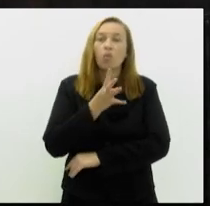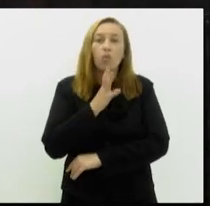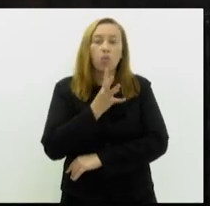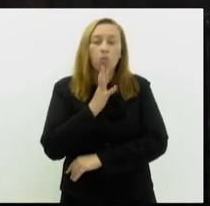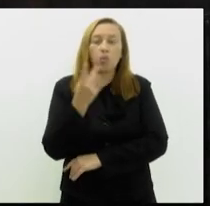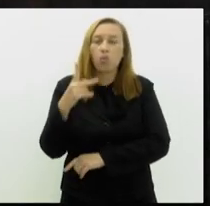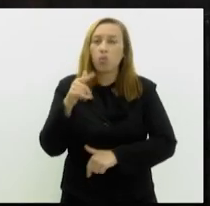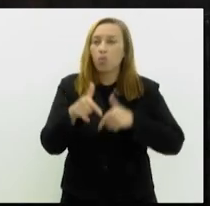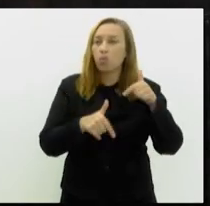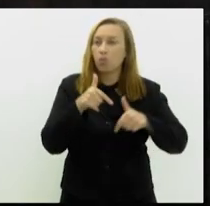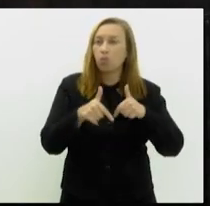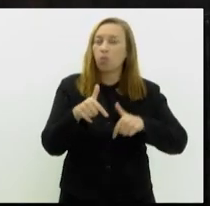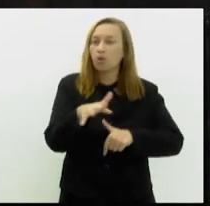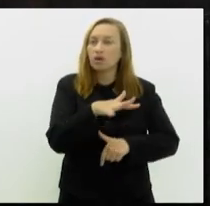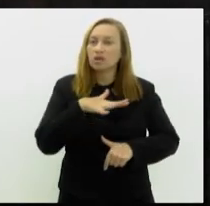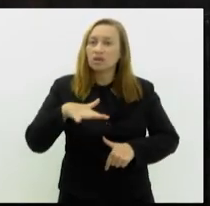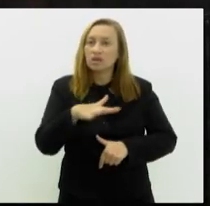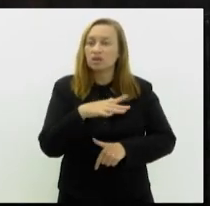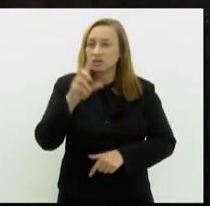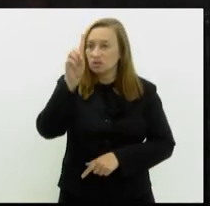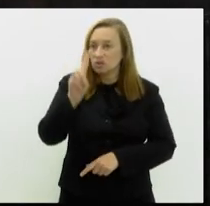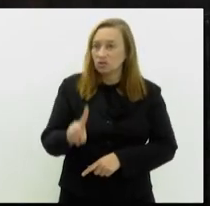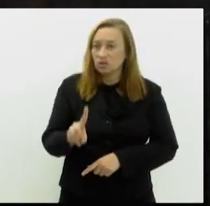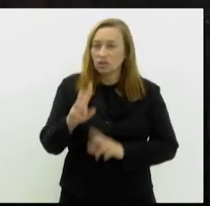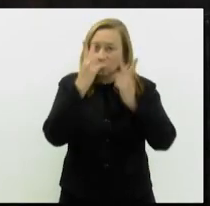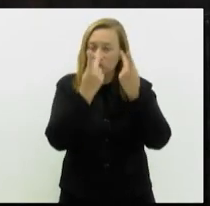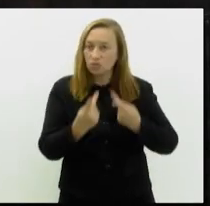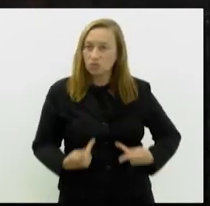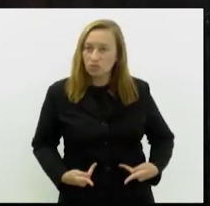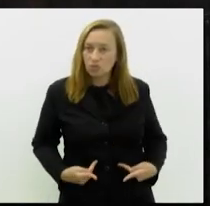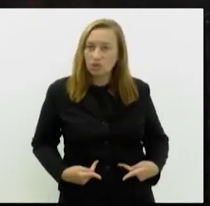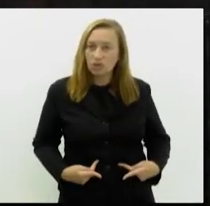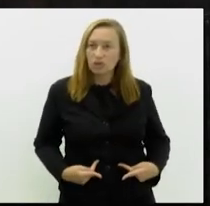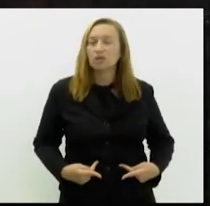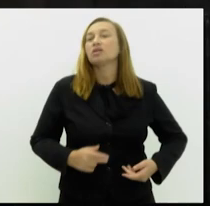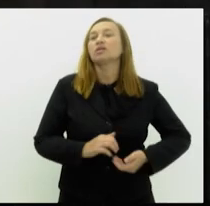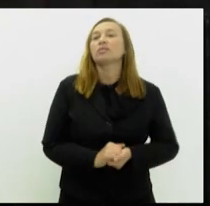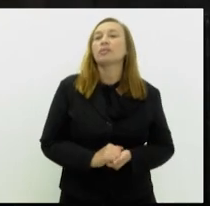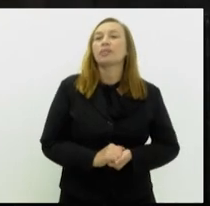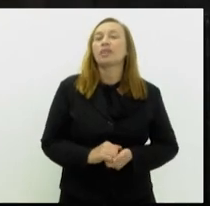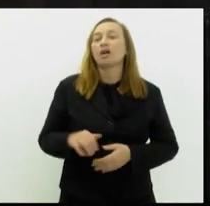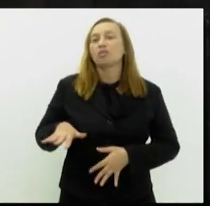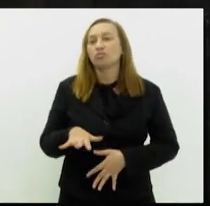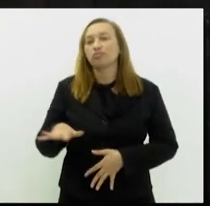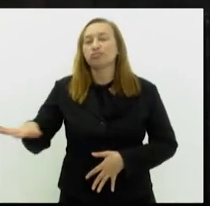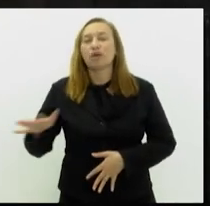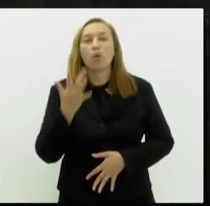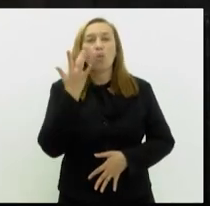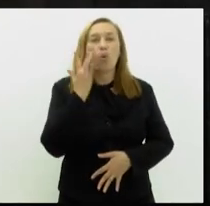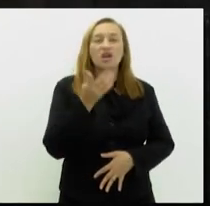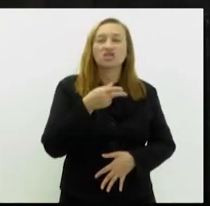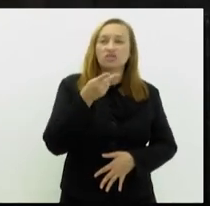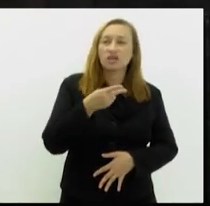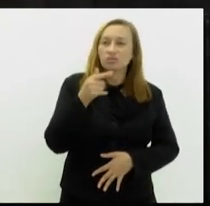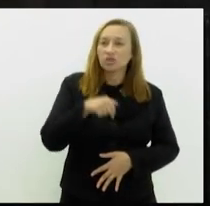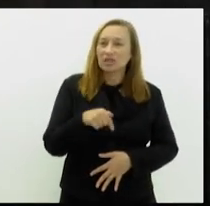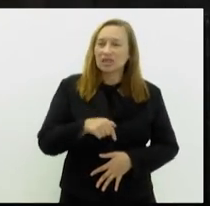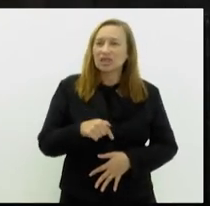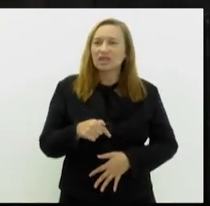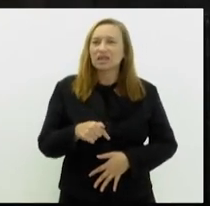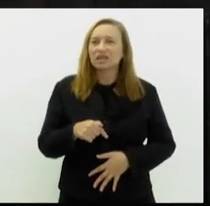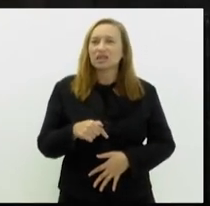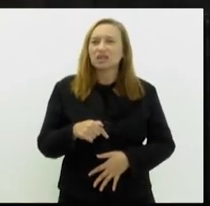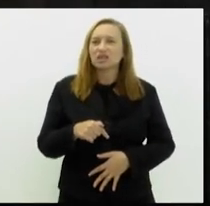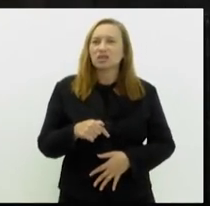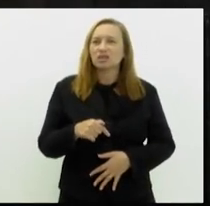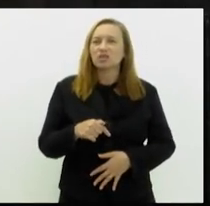o seu trabalho na área dos direitos humanos e das populações faveladas. Acho que falamos aqui de uma